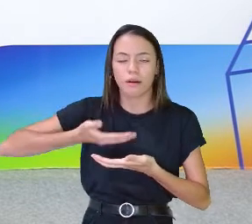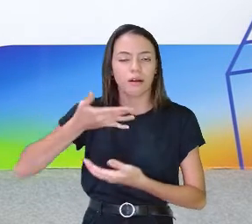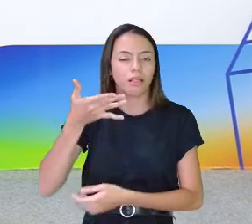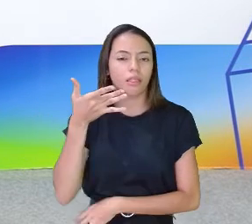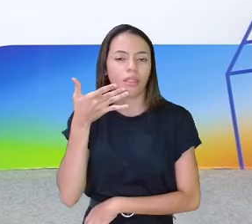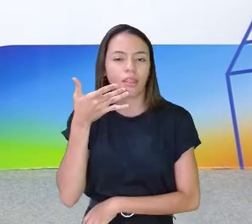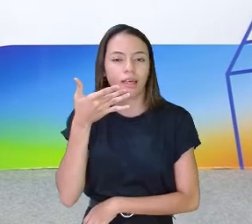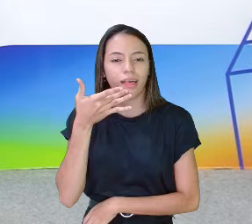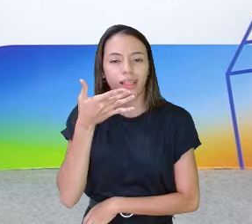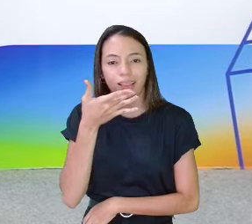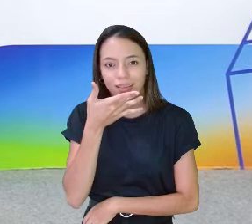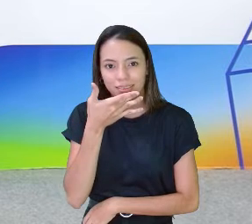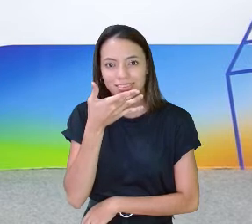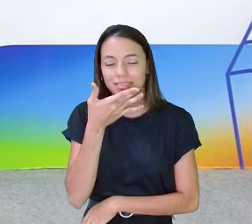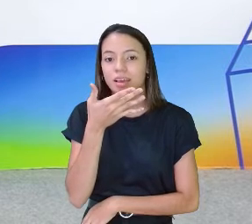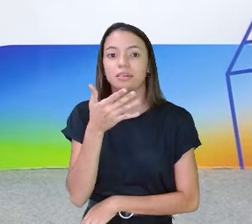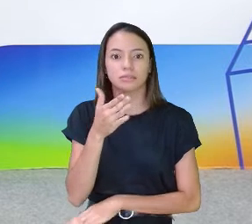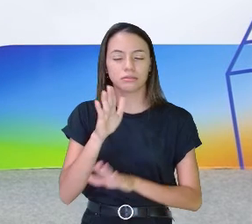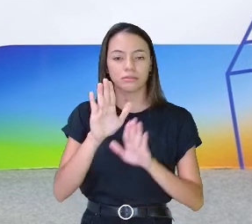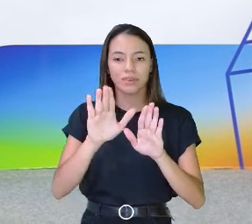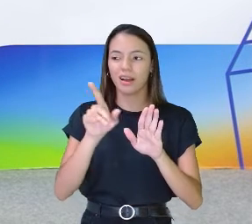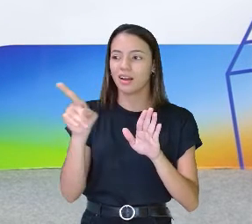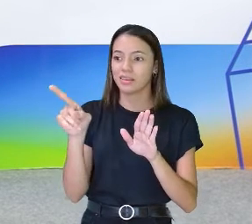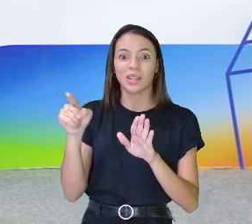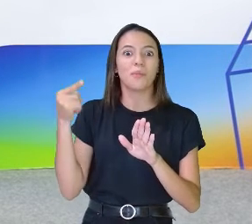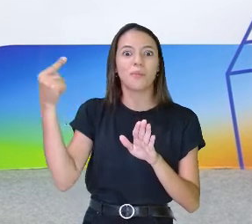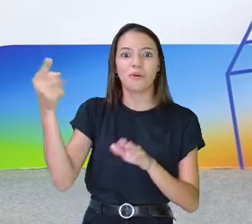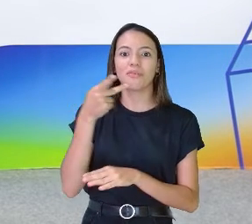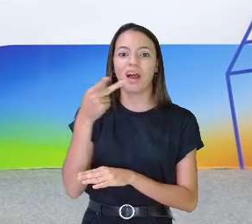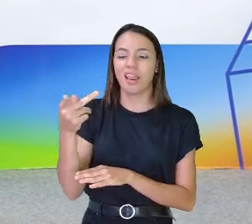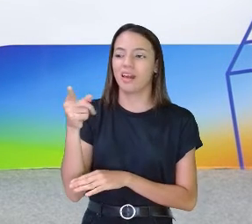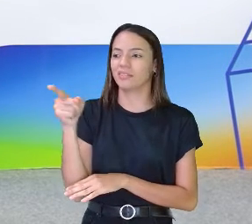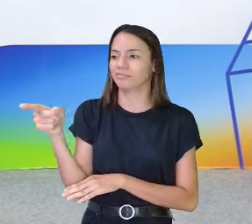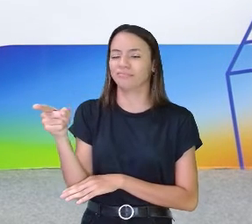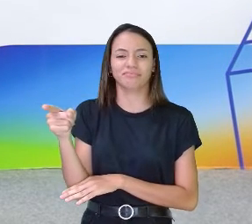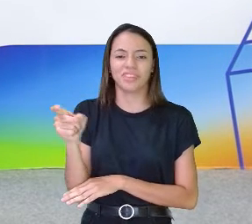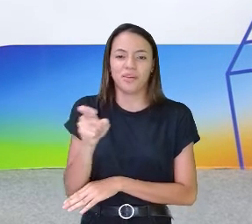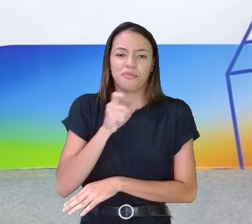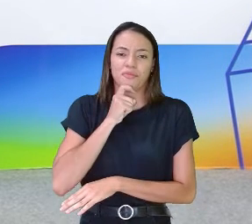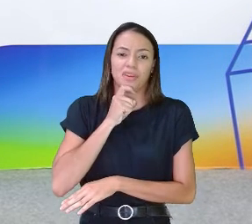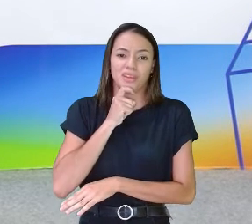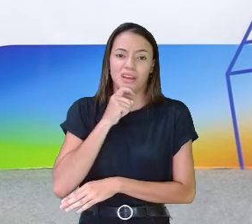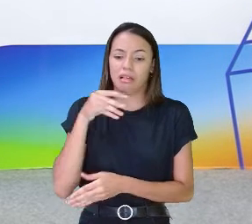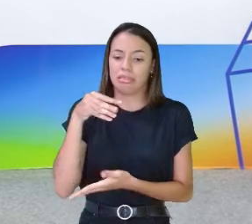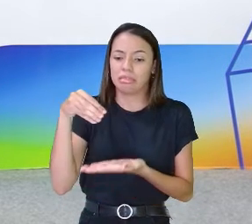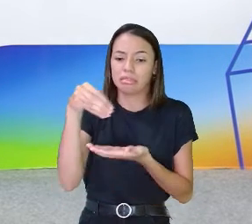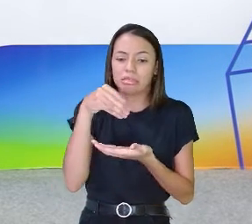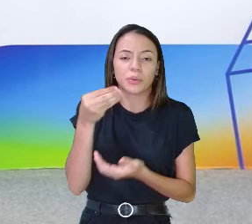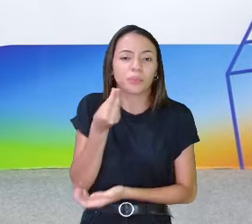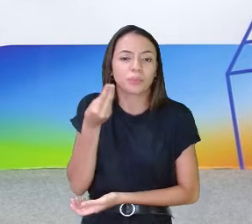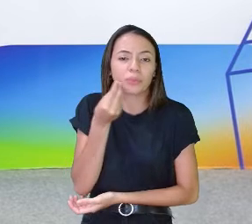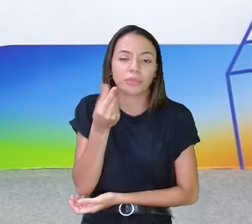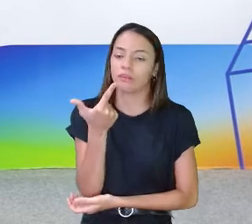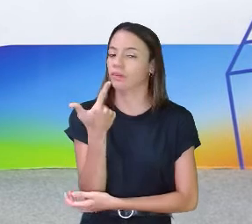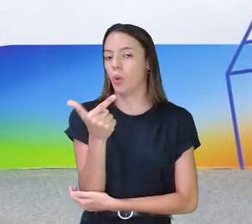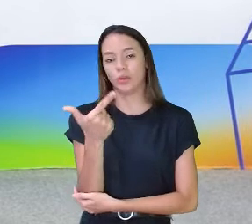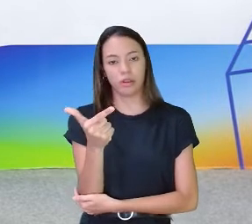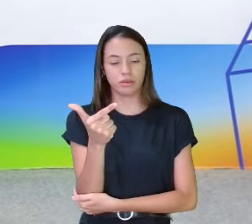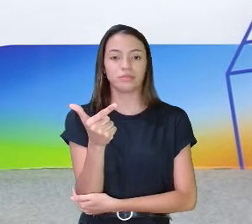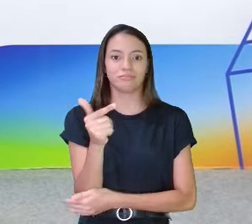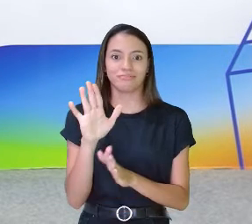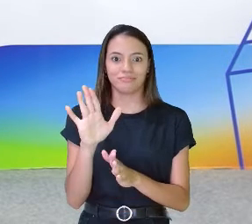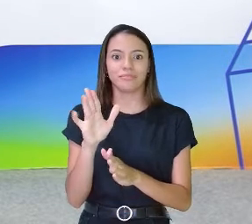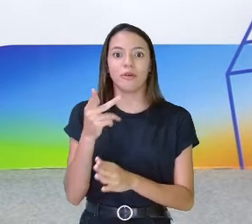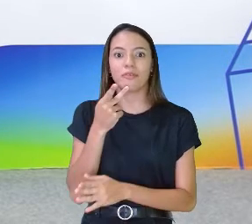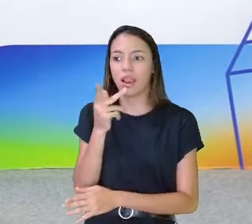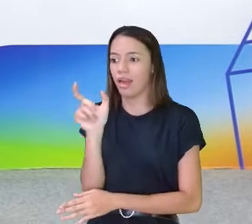elogio, mas aí você diz fria e sem tempero. Então, veja, a gente tem um discurso que fala uma coisa, mas quer